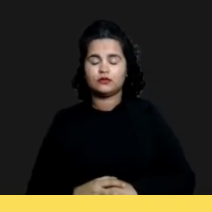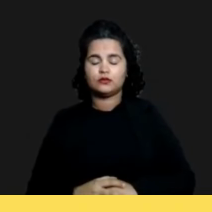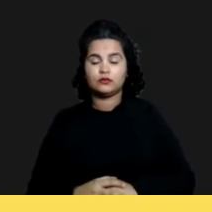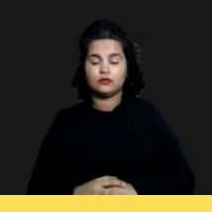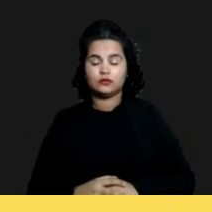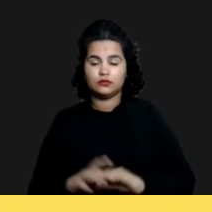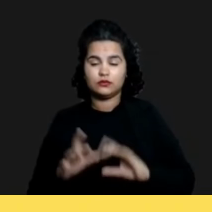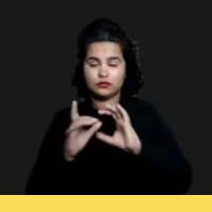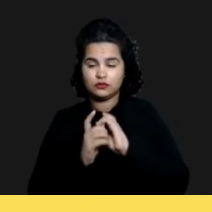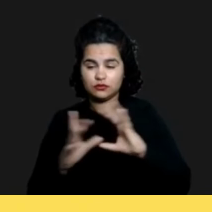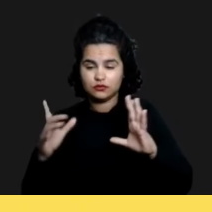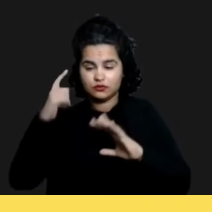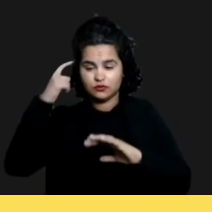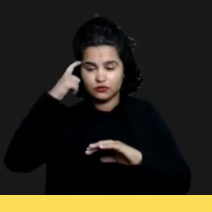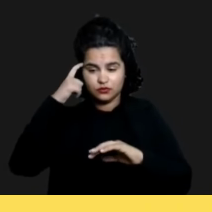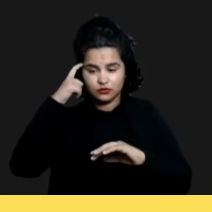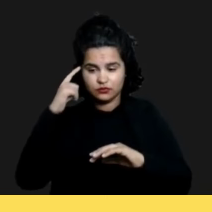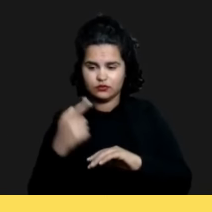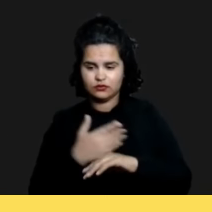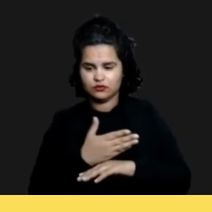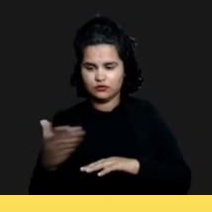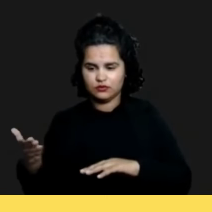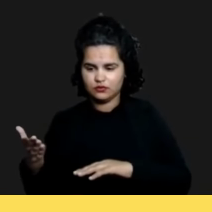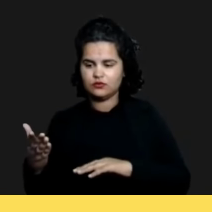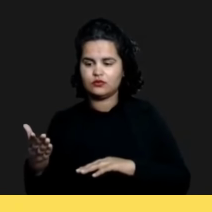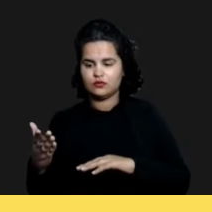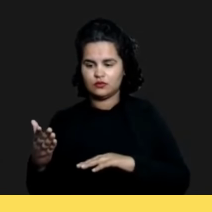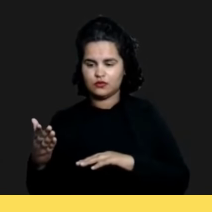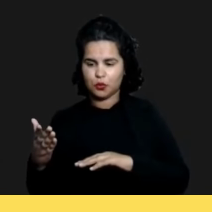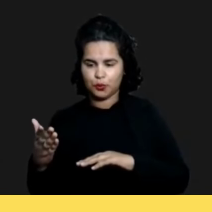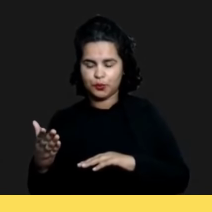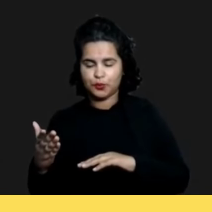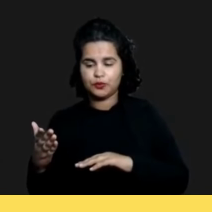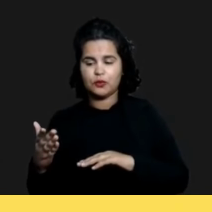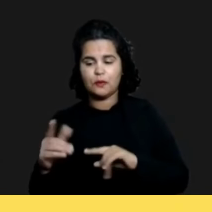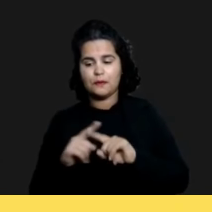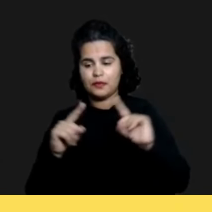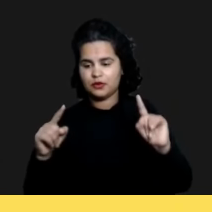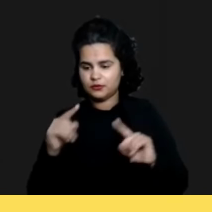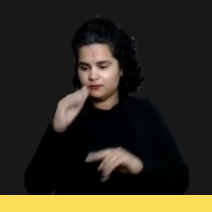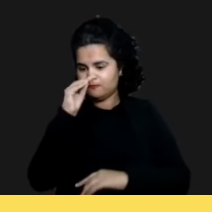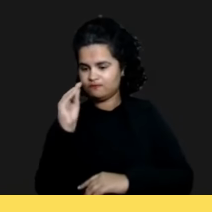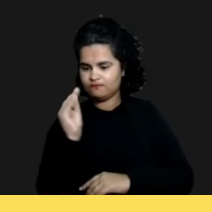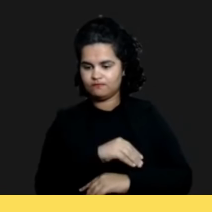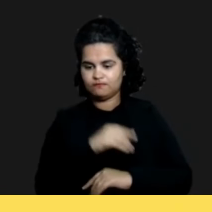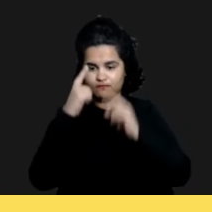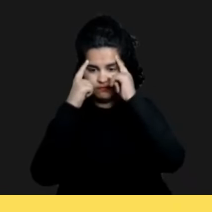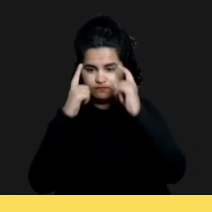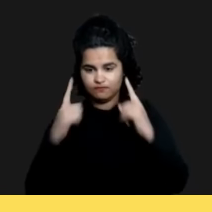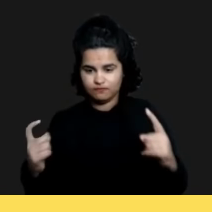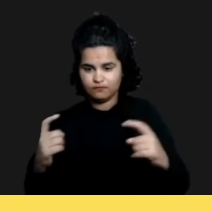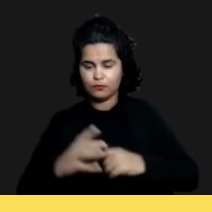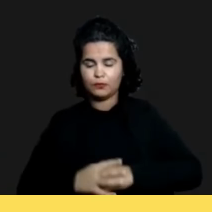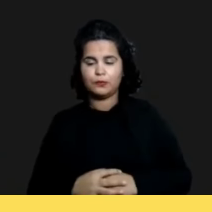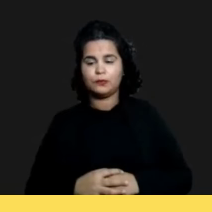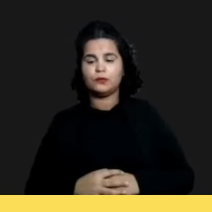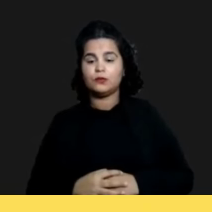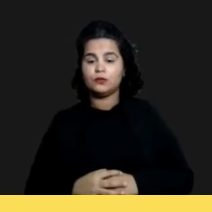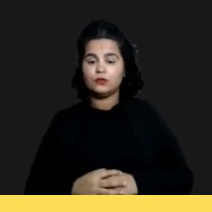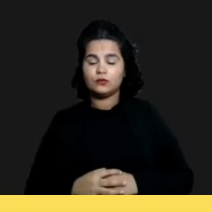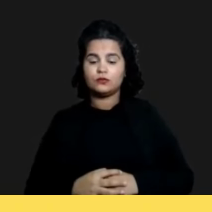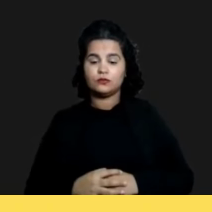e do livre pensamento, mas em descambe para a violência,